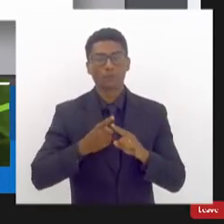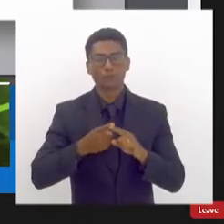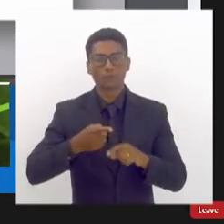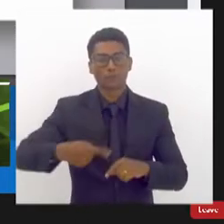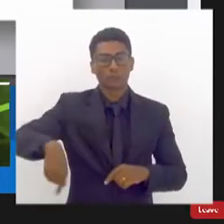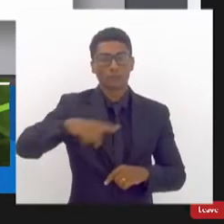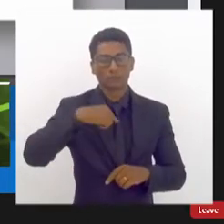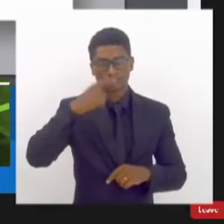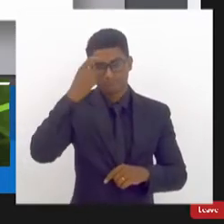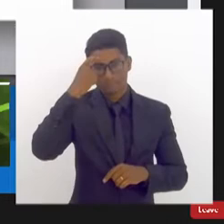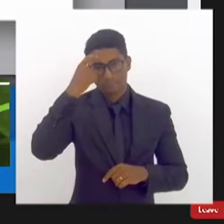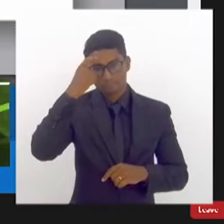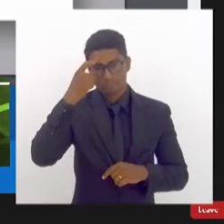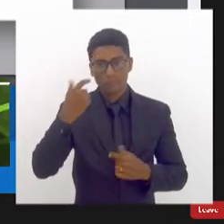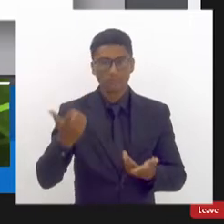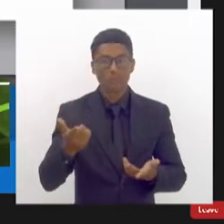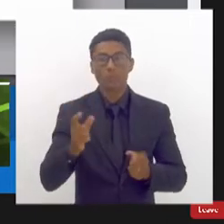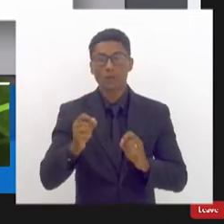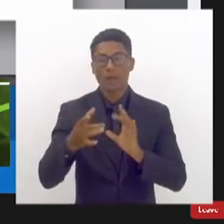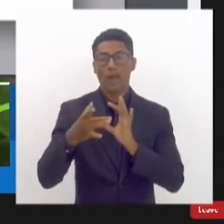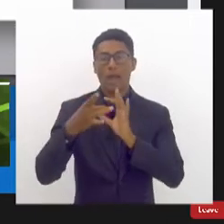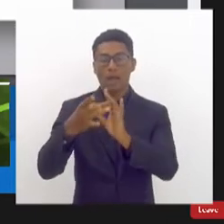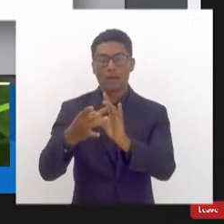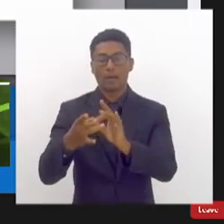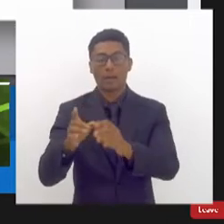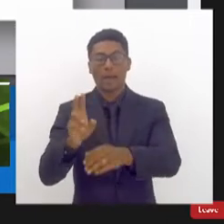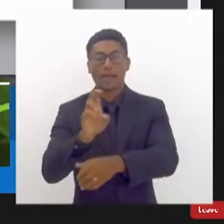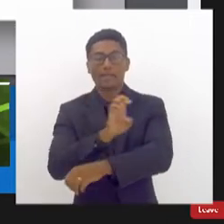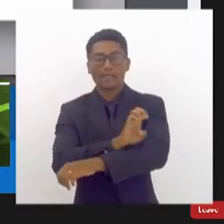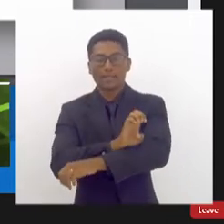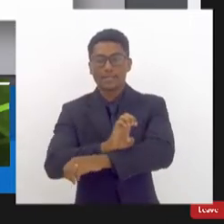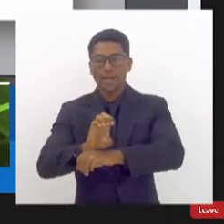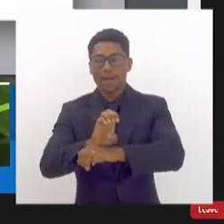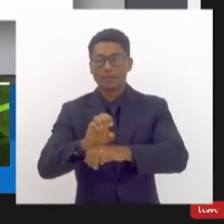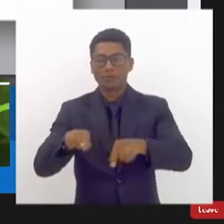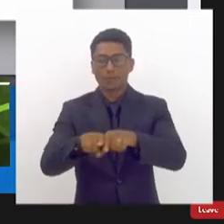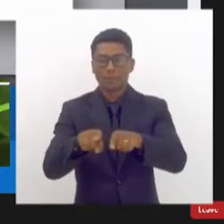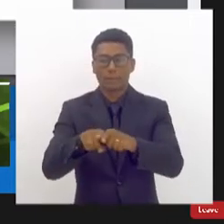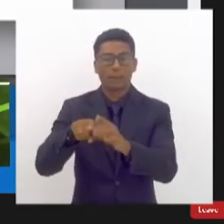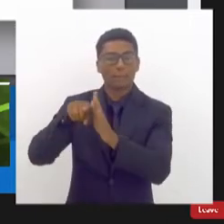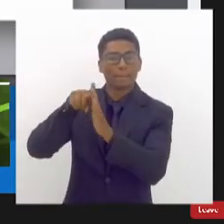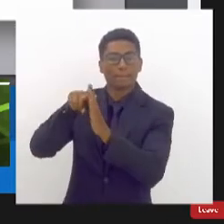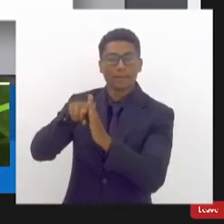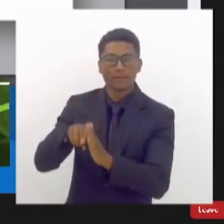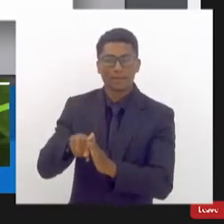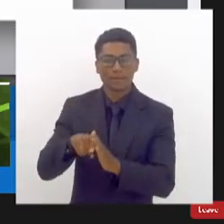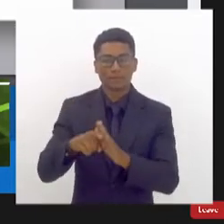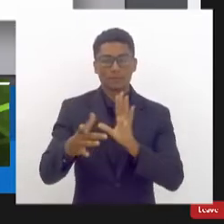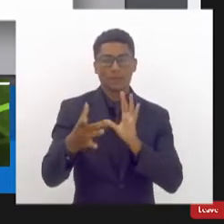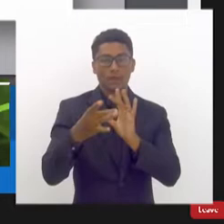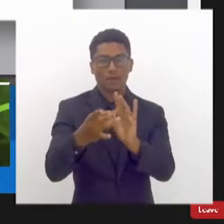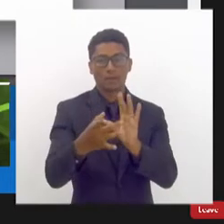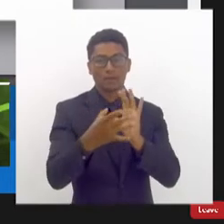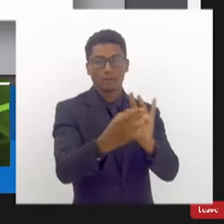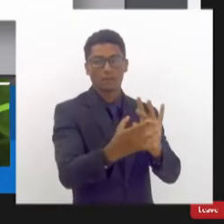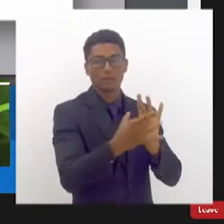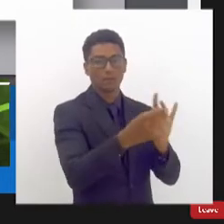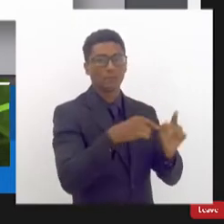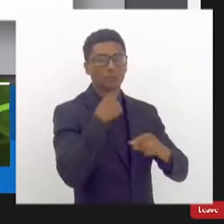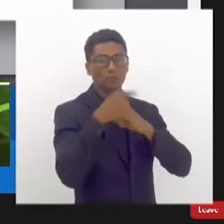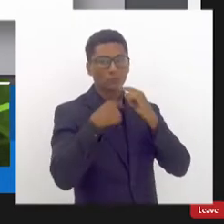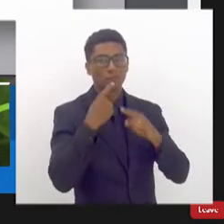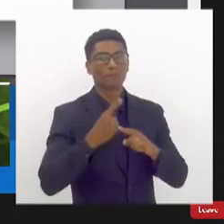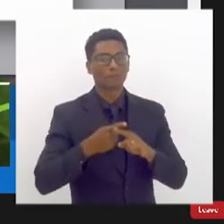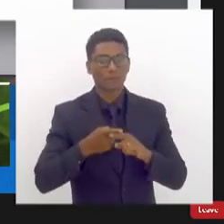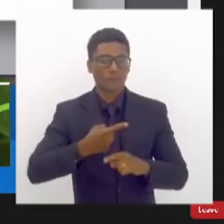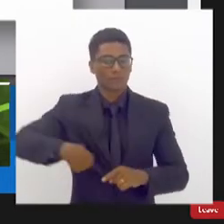em convênios de estágio e de pesquisa. Por que que esses convênios não foram estabelecidos? Essencialmente porque nós estávamos em processo de